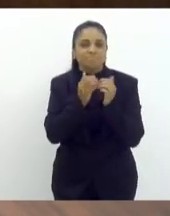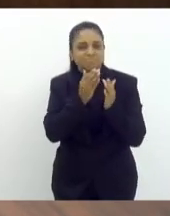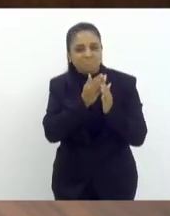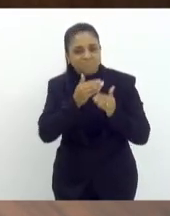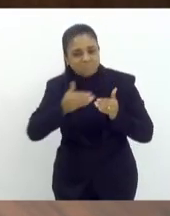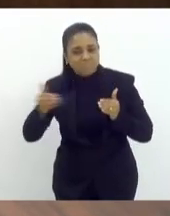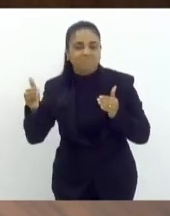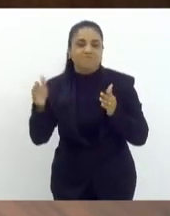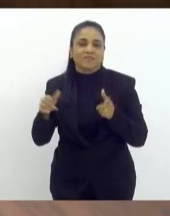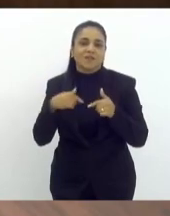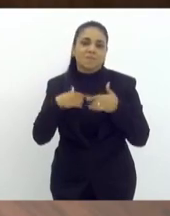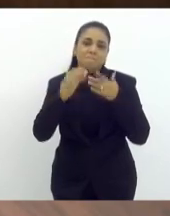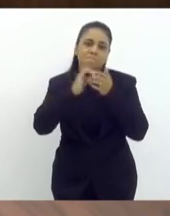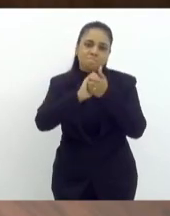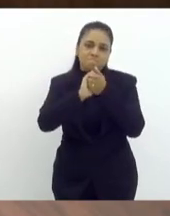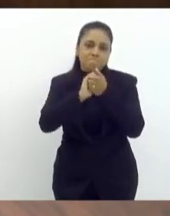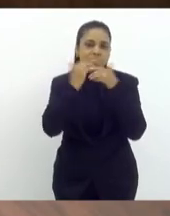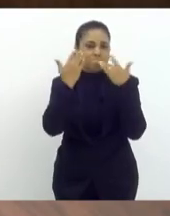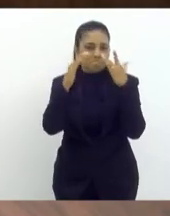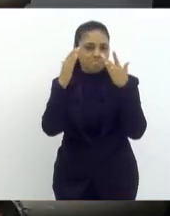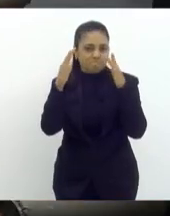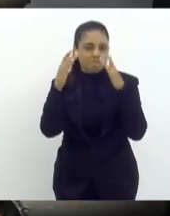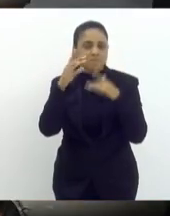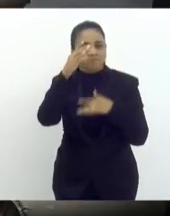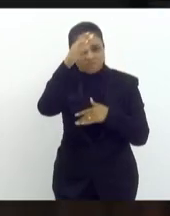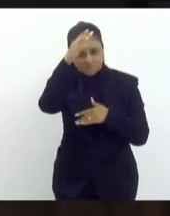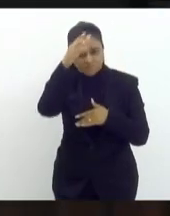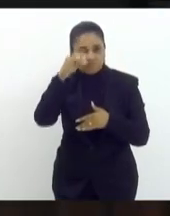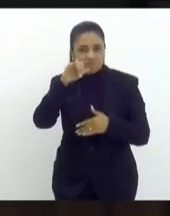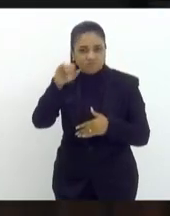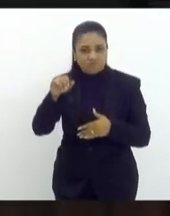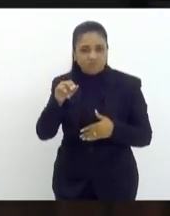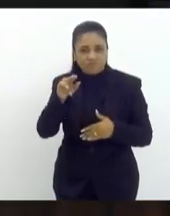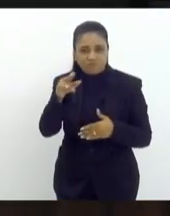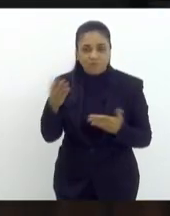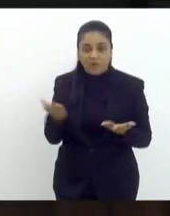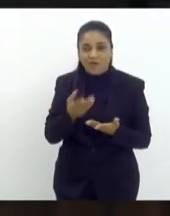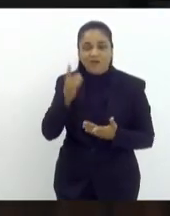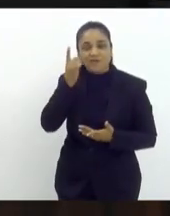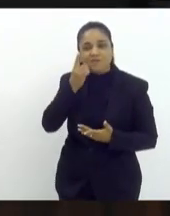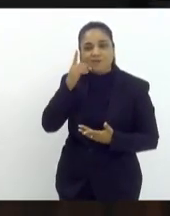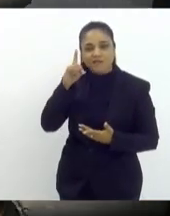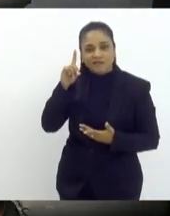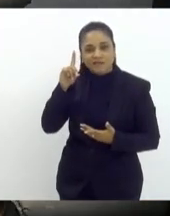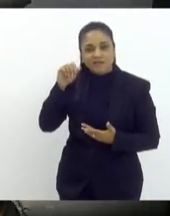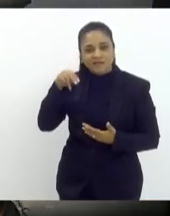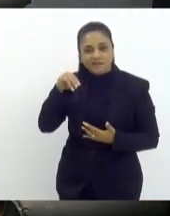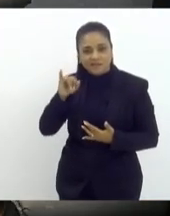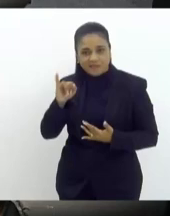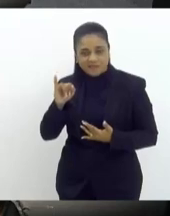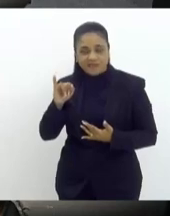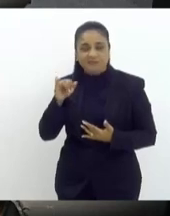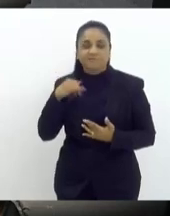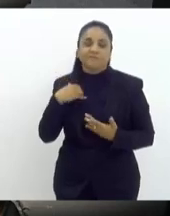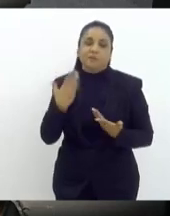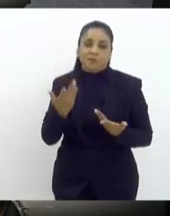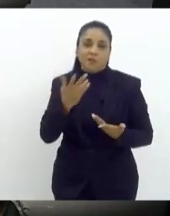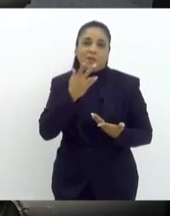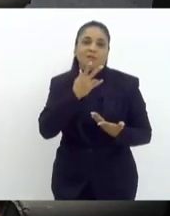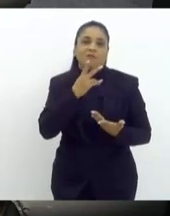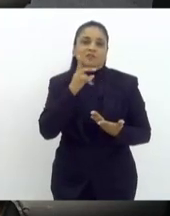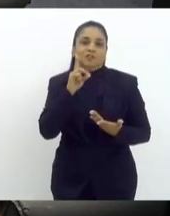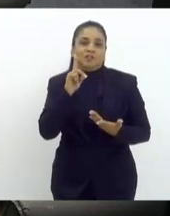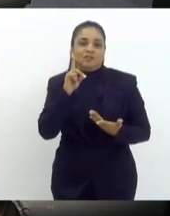e Parabéns deputado tia Ju Obrigada deputada deputada Dani senhora presidente da tia Ju e cada